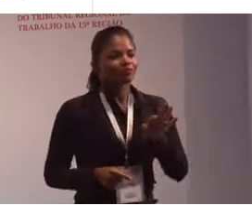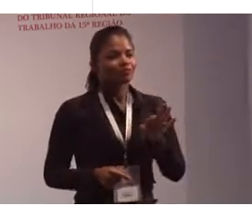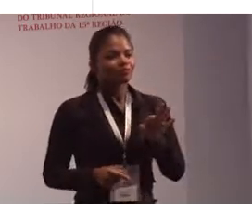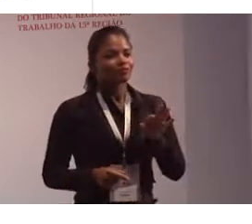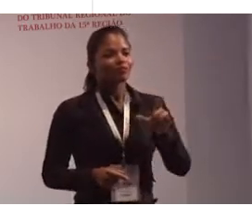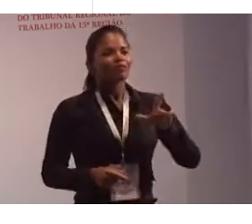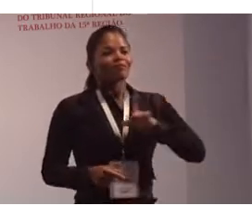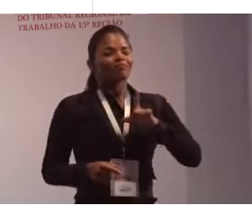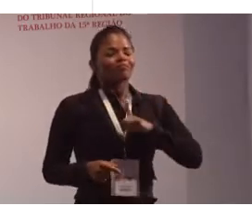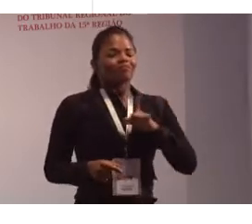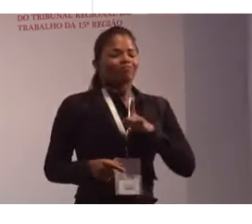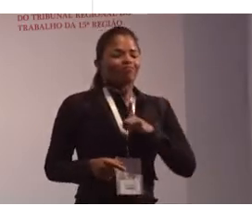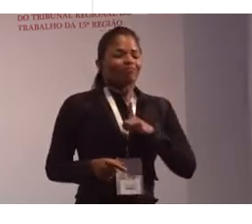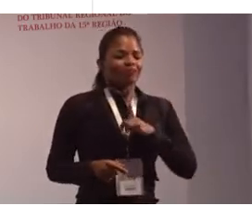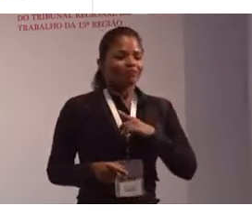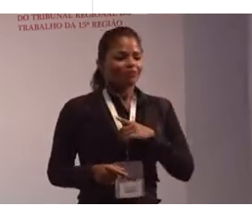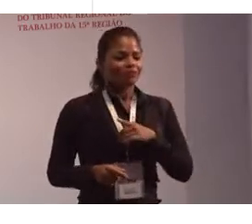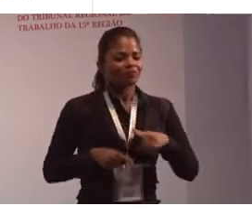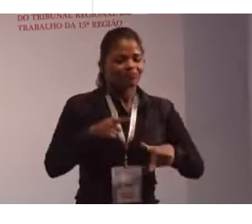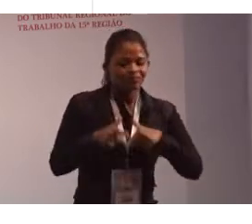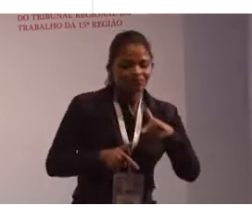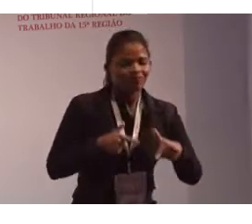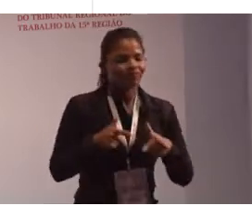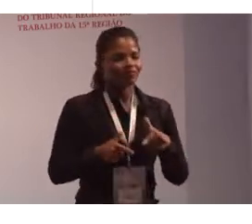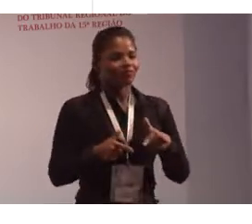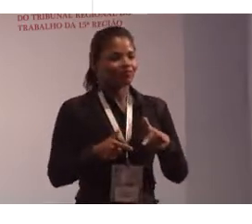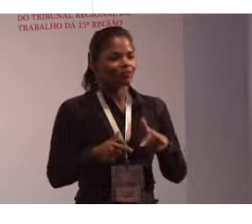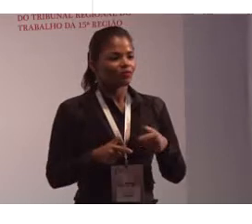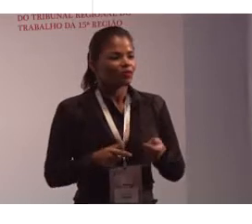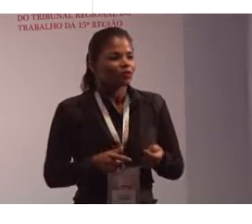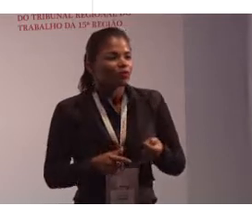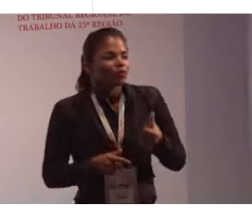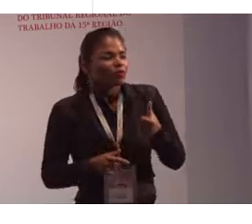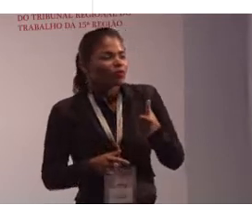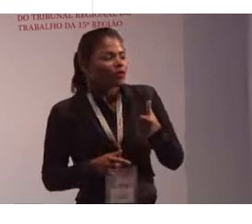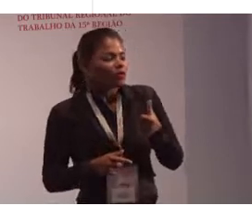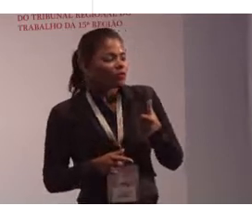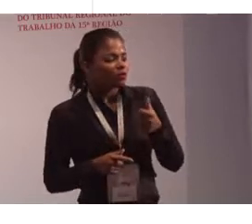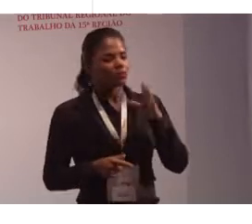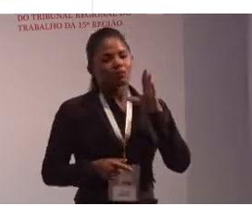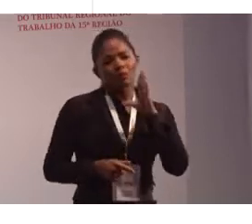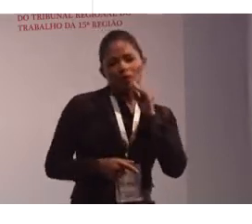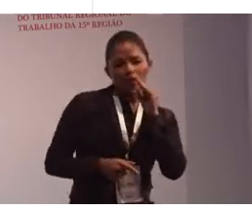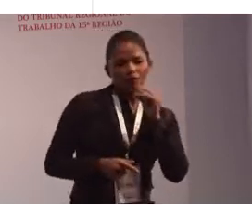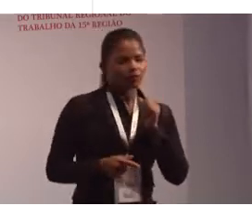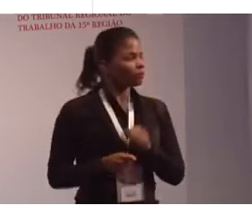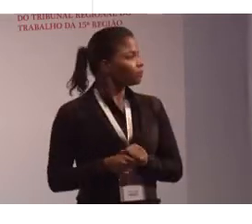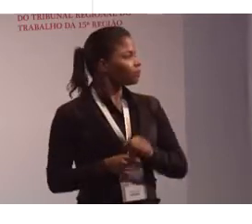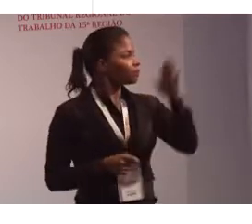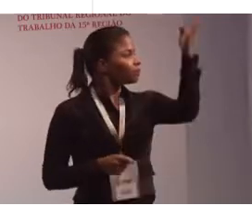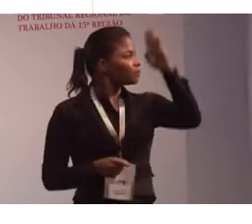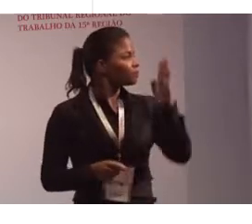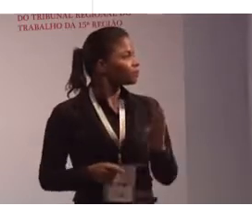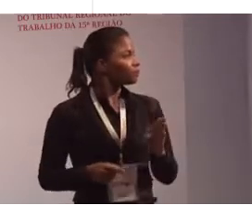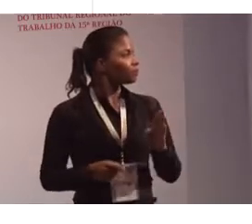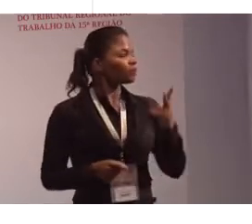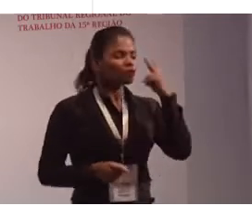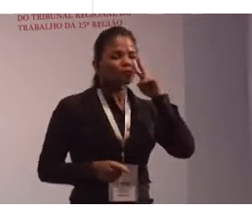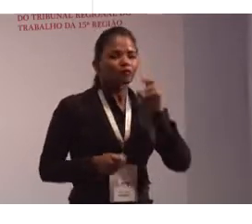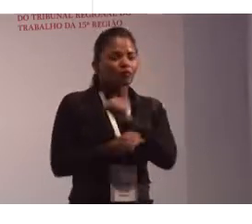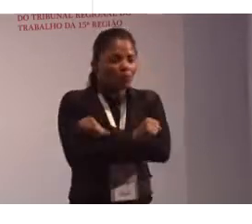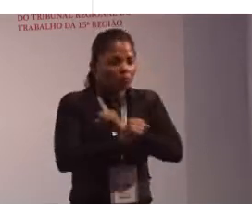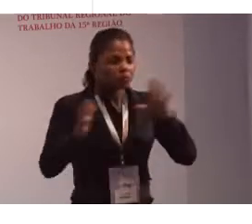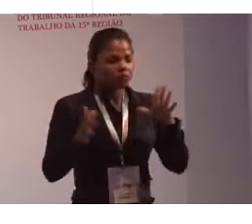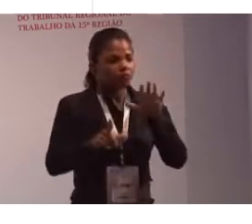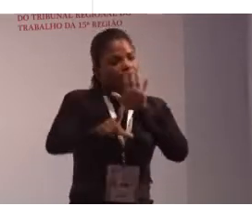têm dependência de um único cliente. Então, é quase como se fosse um empregado. Aqui no Brasil, a gente viu a explosão